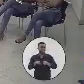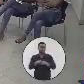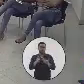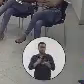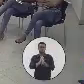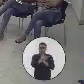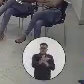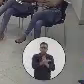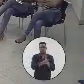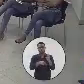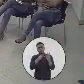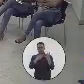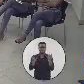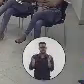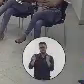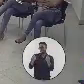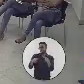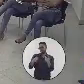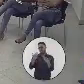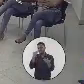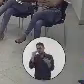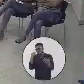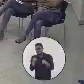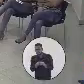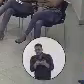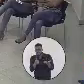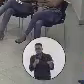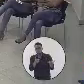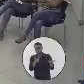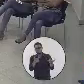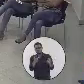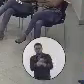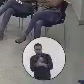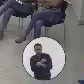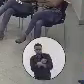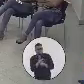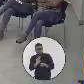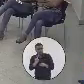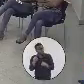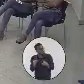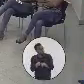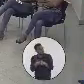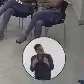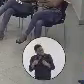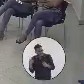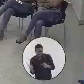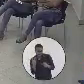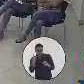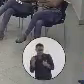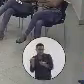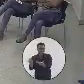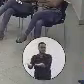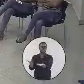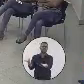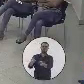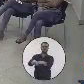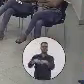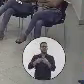gênero precisam não só serem entendidas e suportadas pela sociedade, mas precisam ser